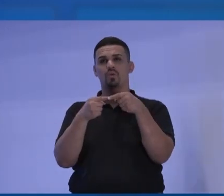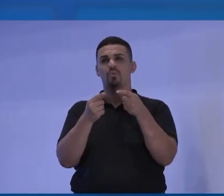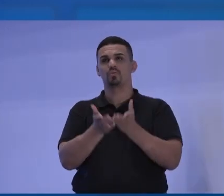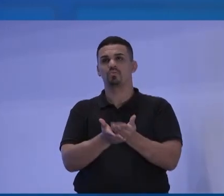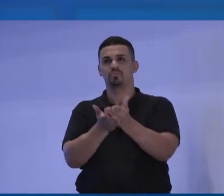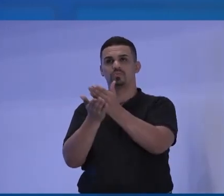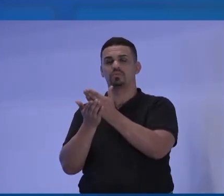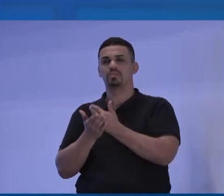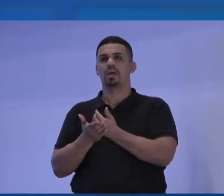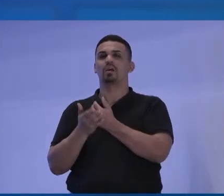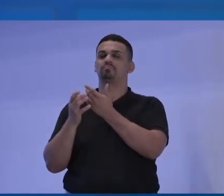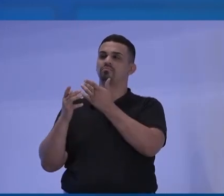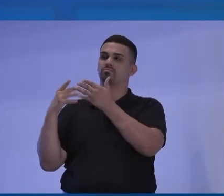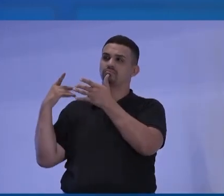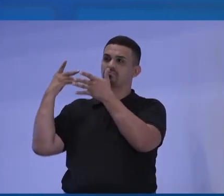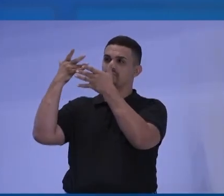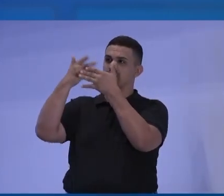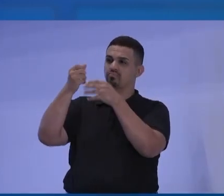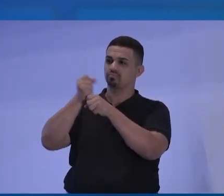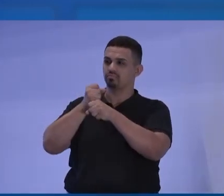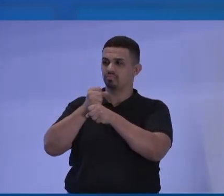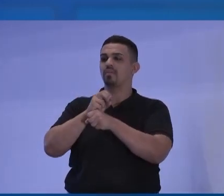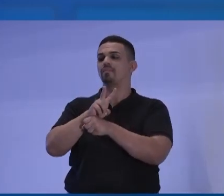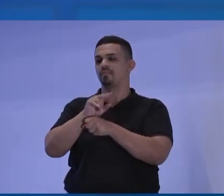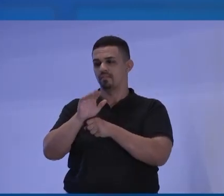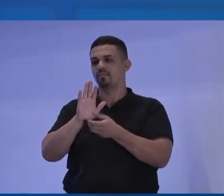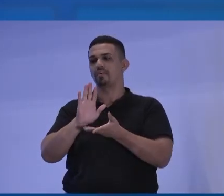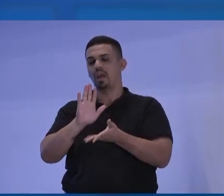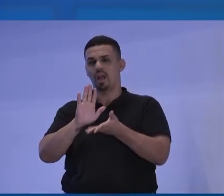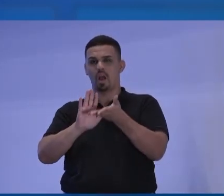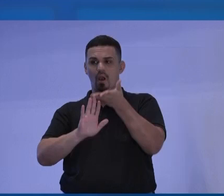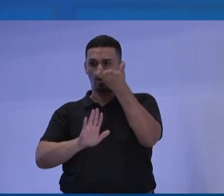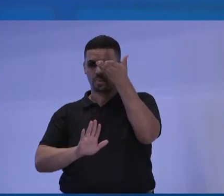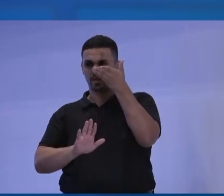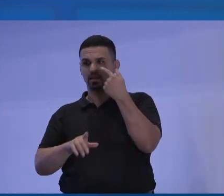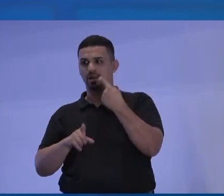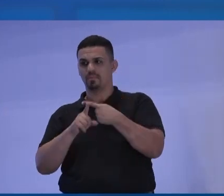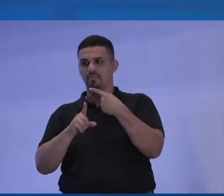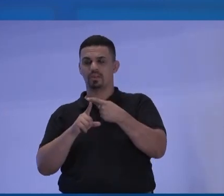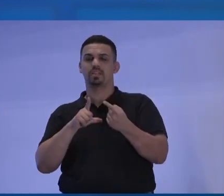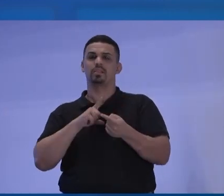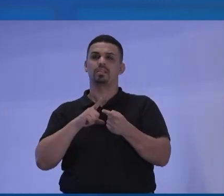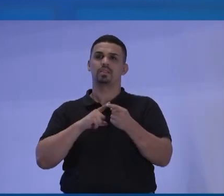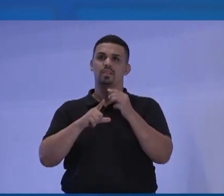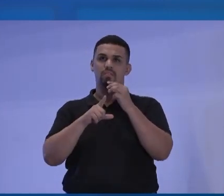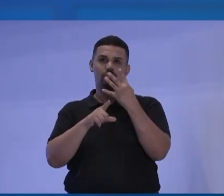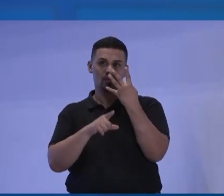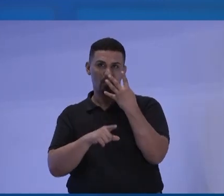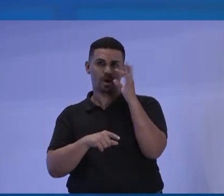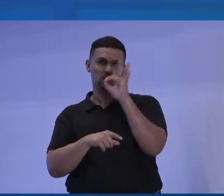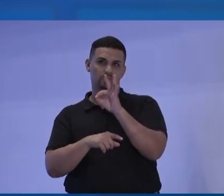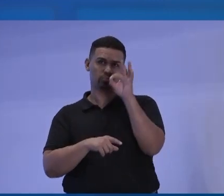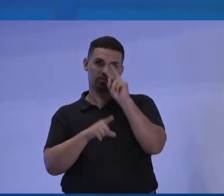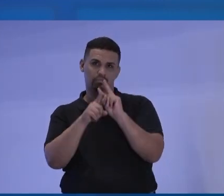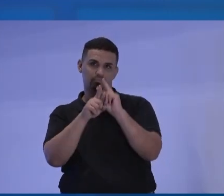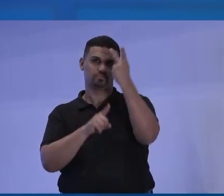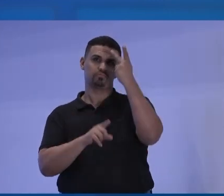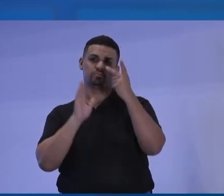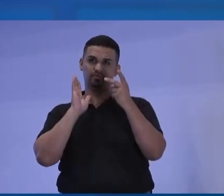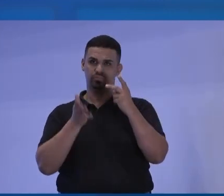décadas, ele tende a aumentar, porque nas últimas décadas nós tivemos um aumento de 4% nesse número.